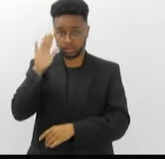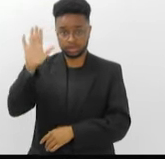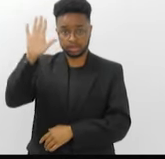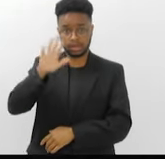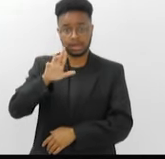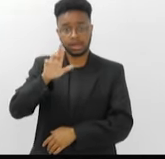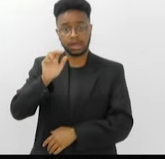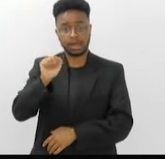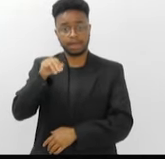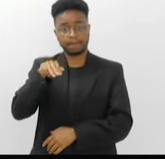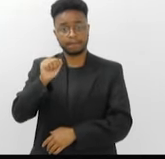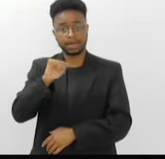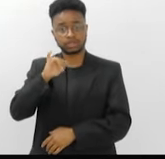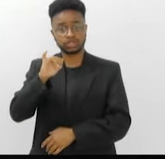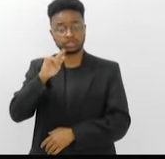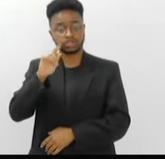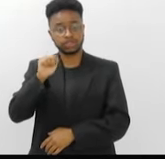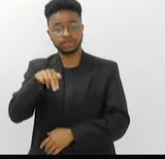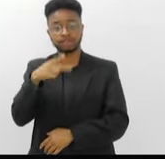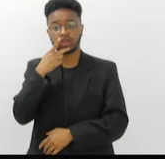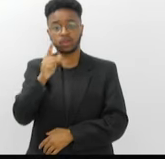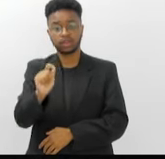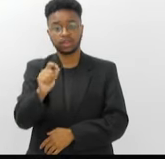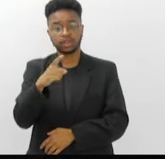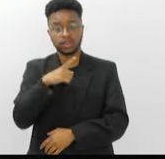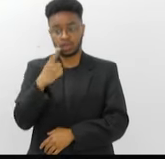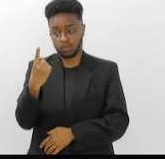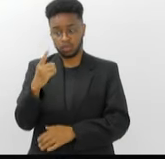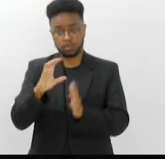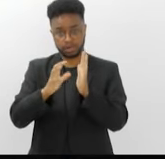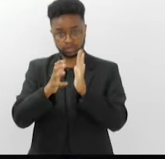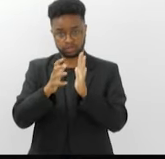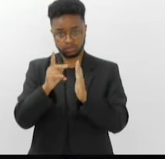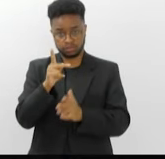Ramage dizer que um partido político, o PT,